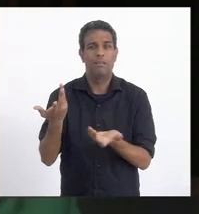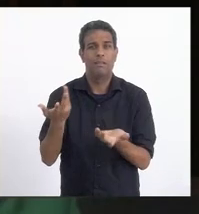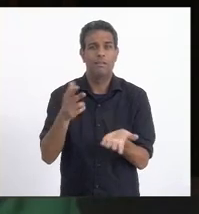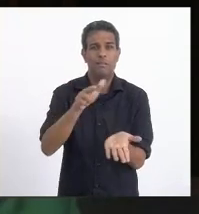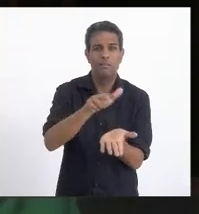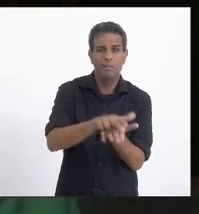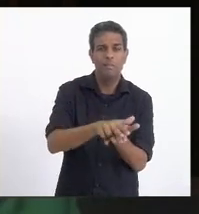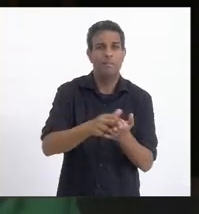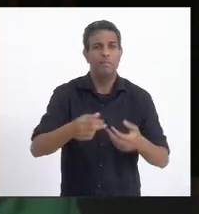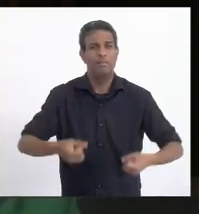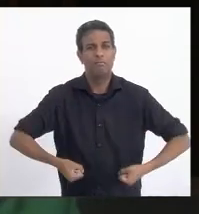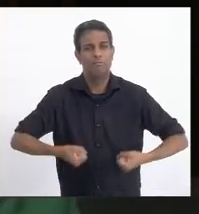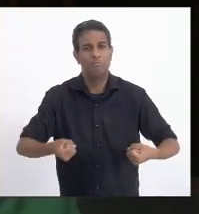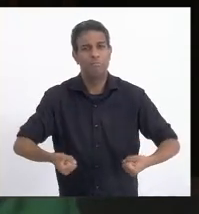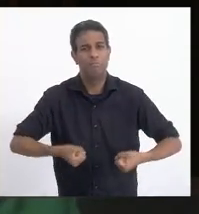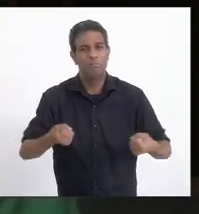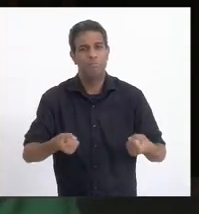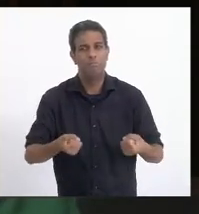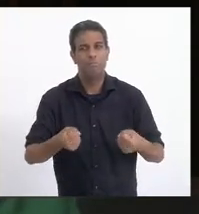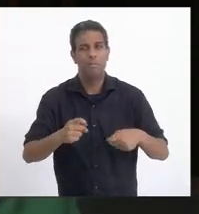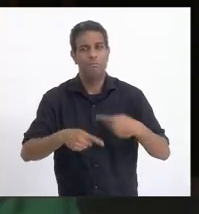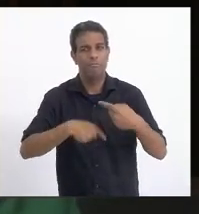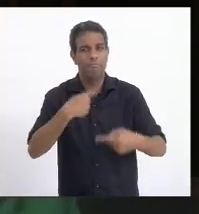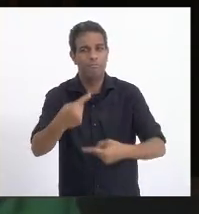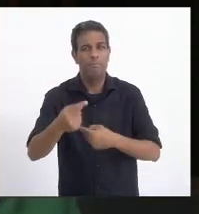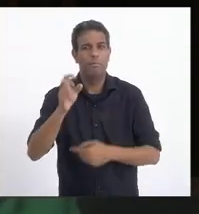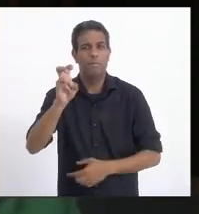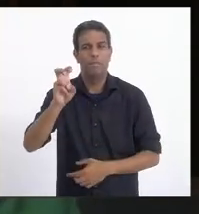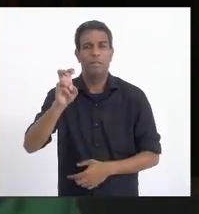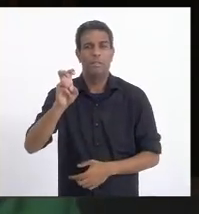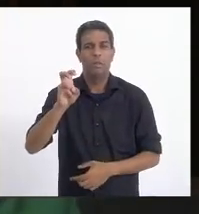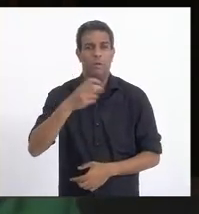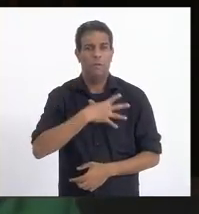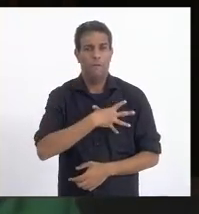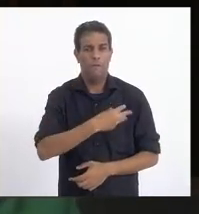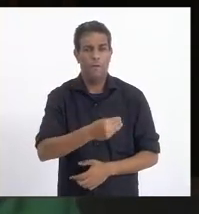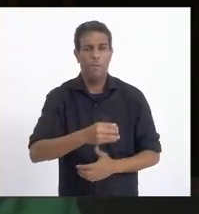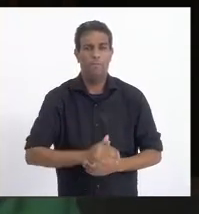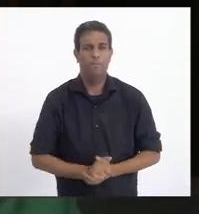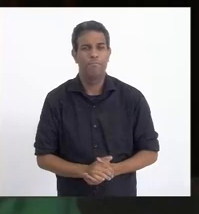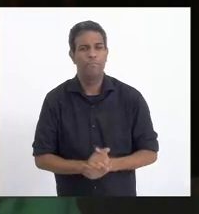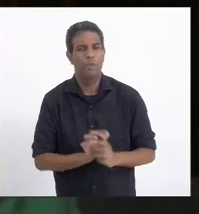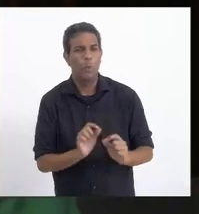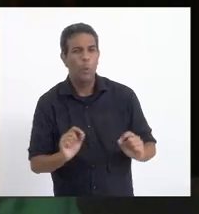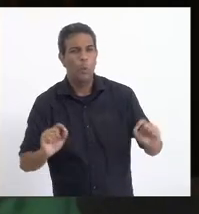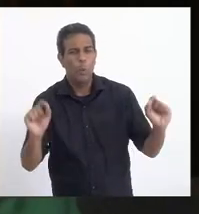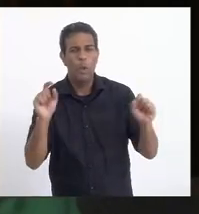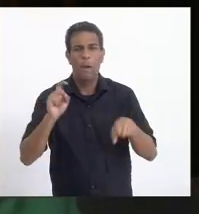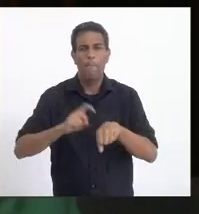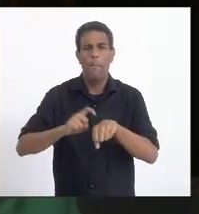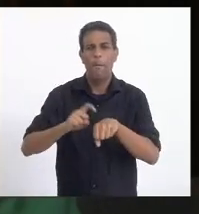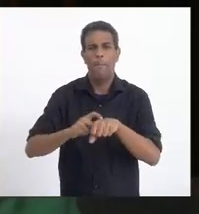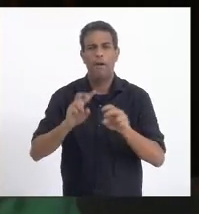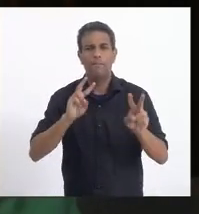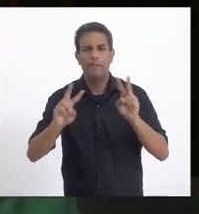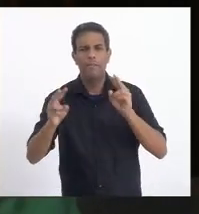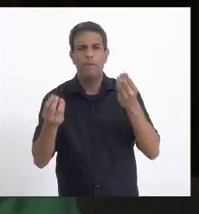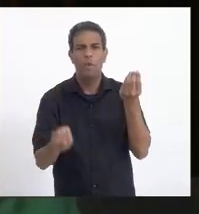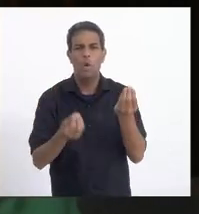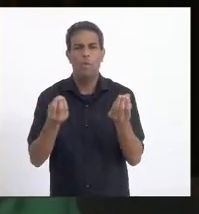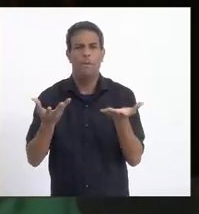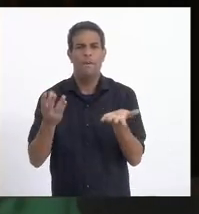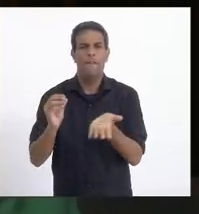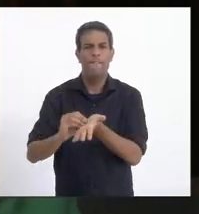de uma cama paralítico e deixou cinco filhos ou será que esse não é o momento de nos repararmos